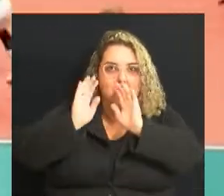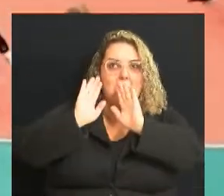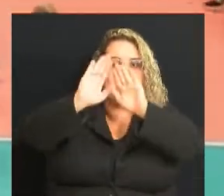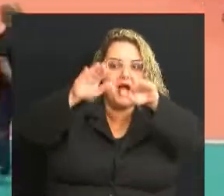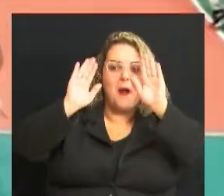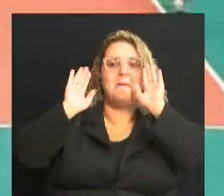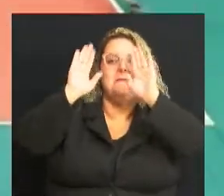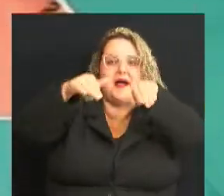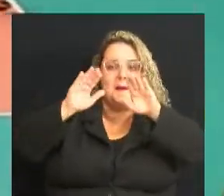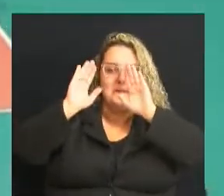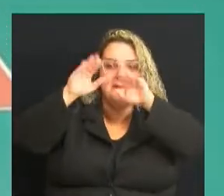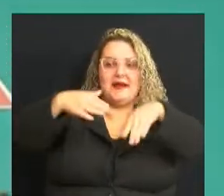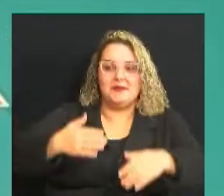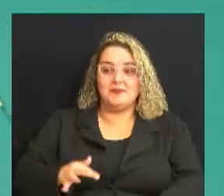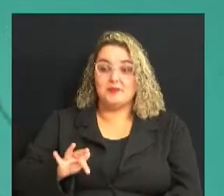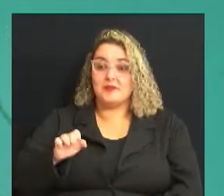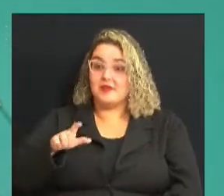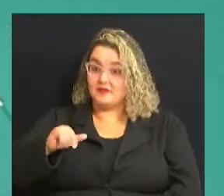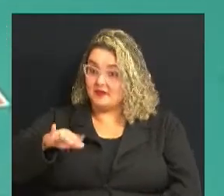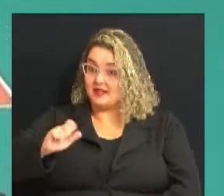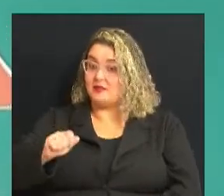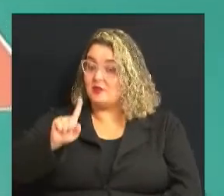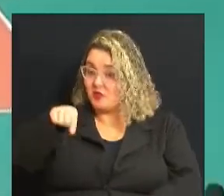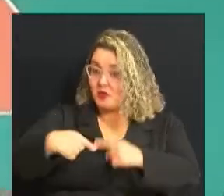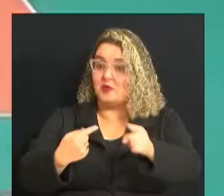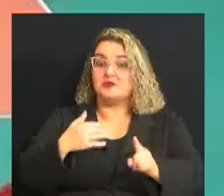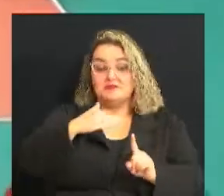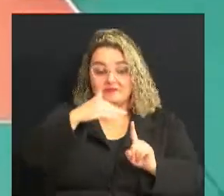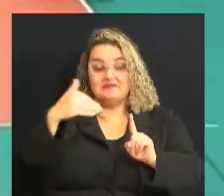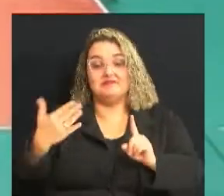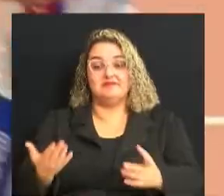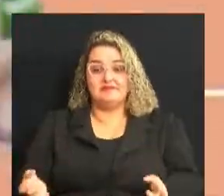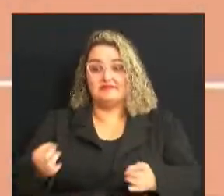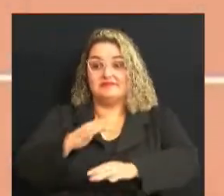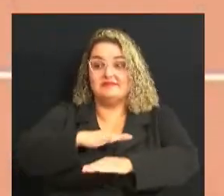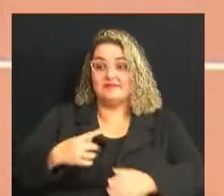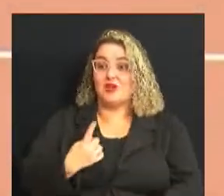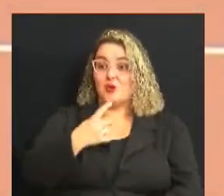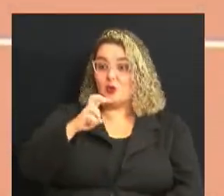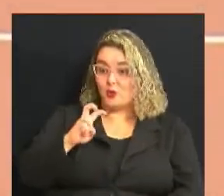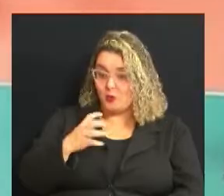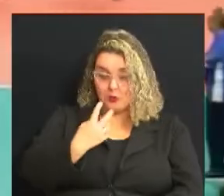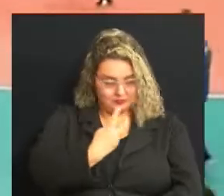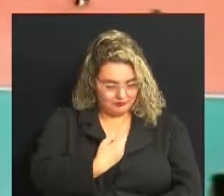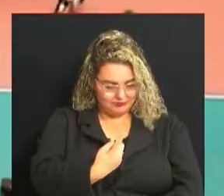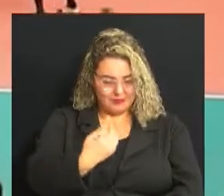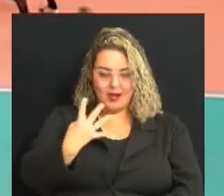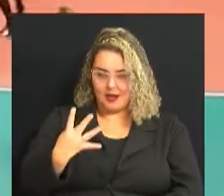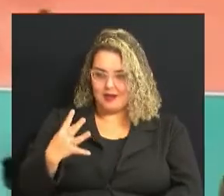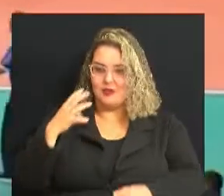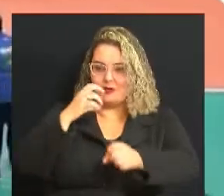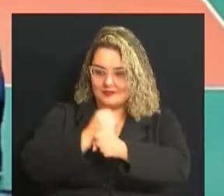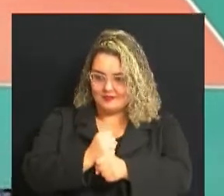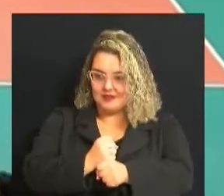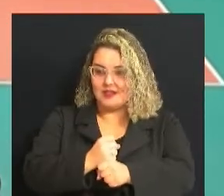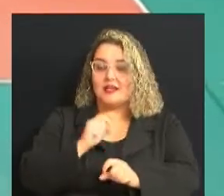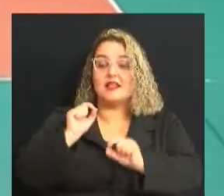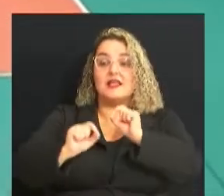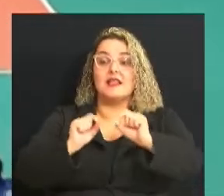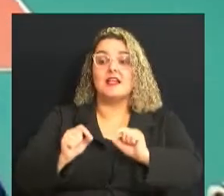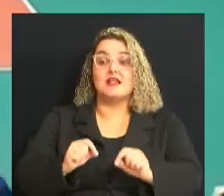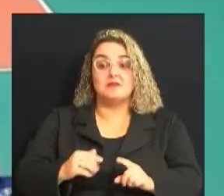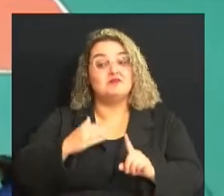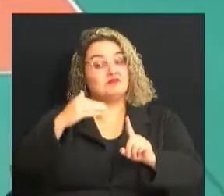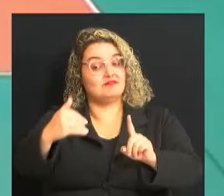oposto Felipe Roque foi outro destaque e terminou a partida com 14 pontos. E quem também teve uma atuação